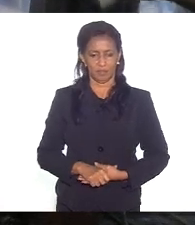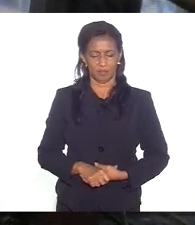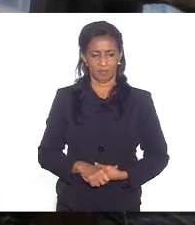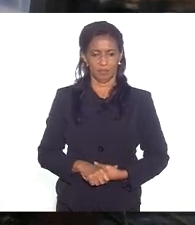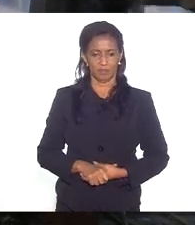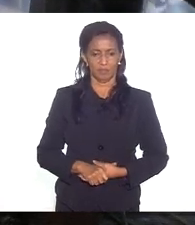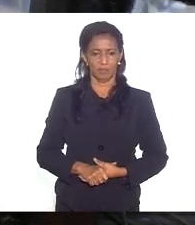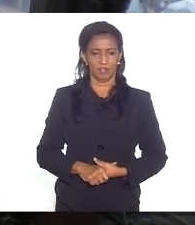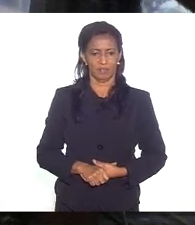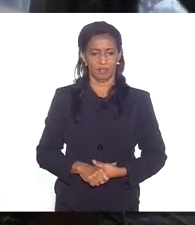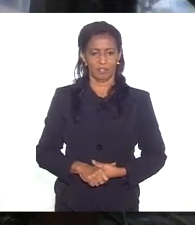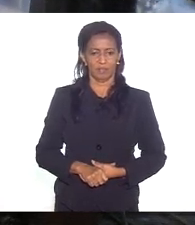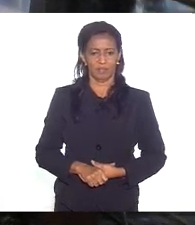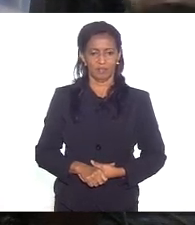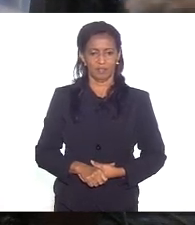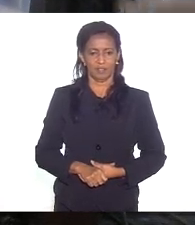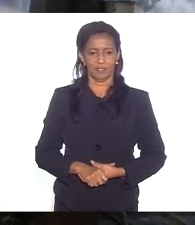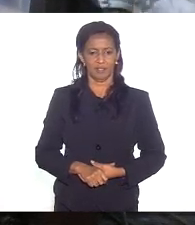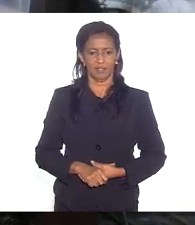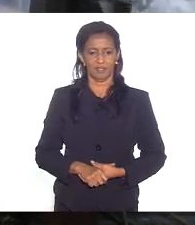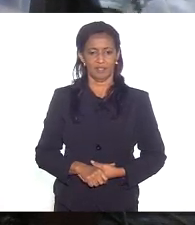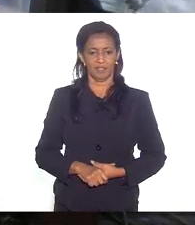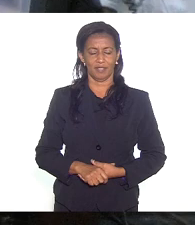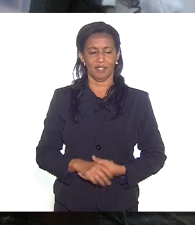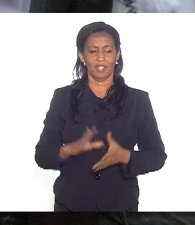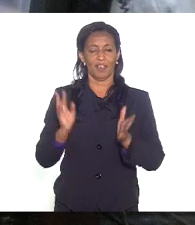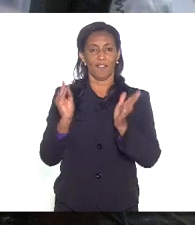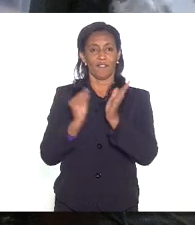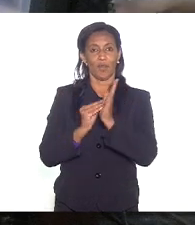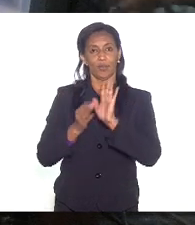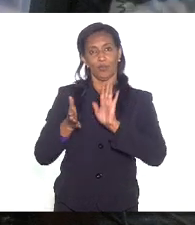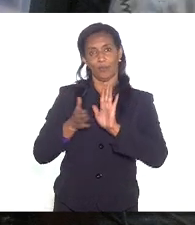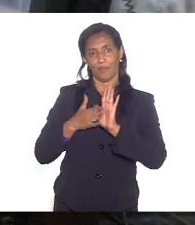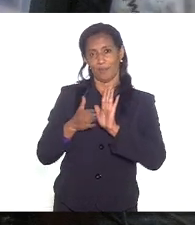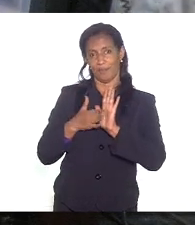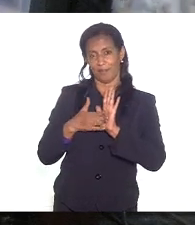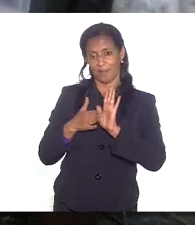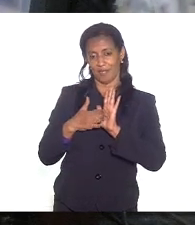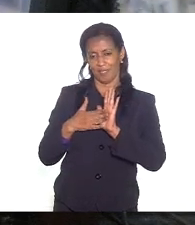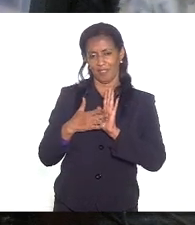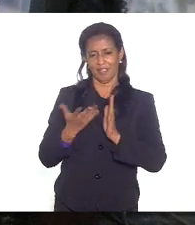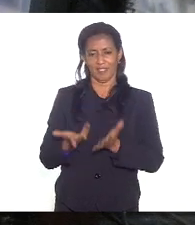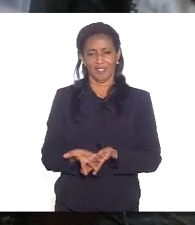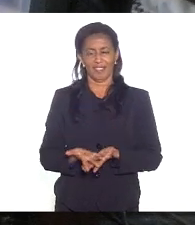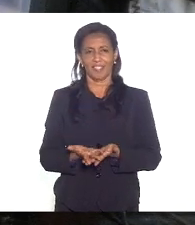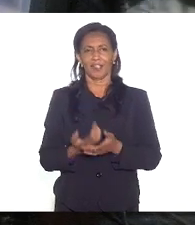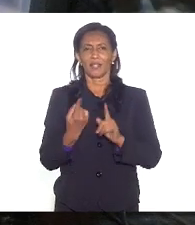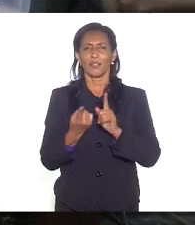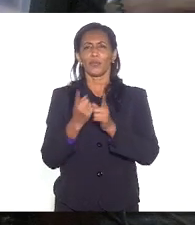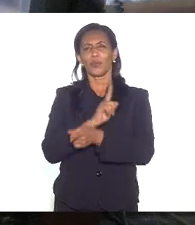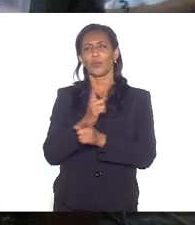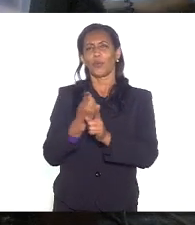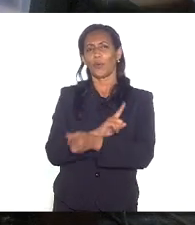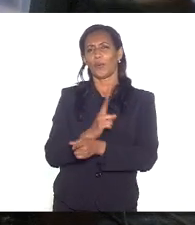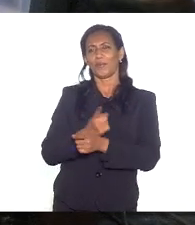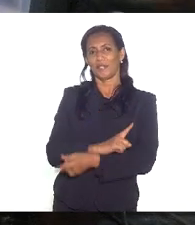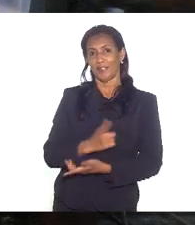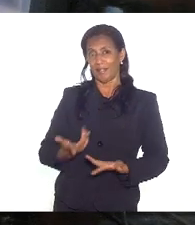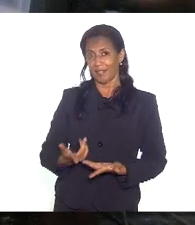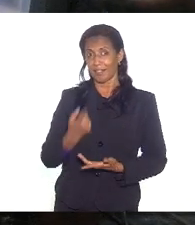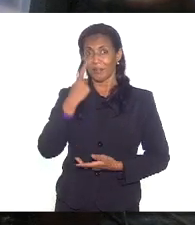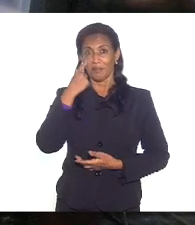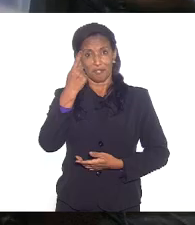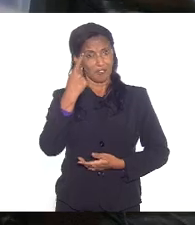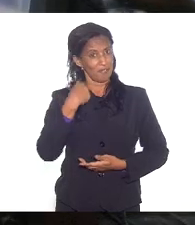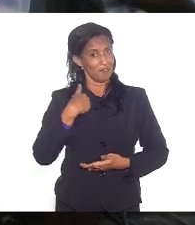você me surpreendeu ainda não terminou parecer que o deputado deu tanto contrário hoje para olhar vossa excelência duas vezes só você ver